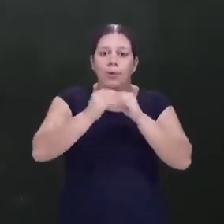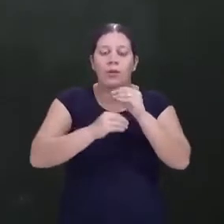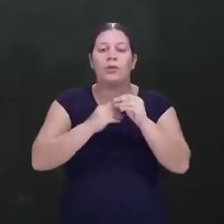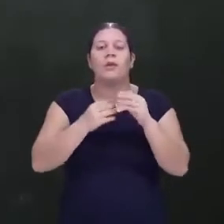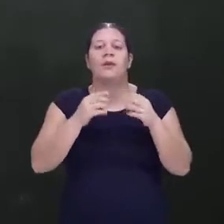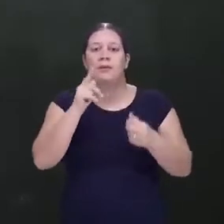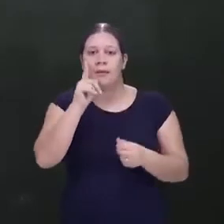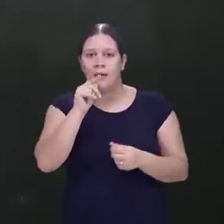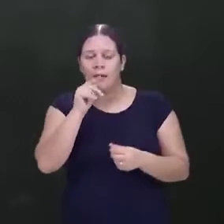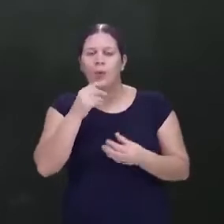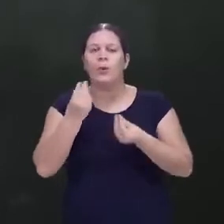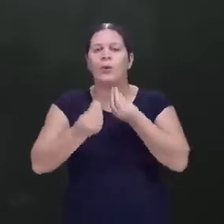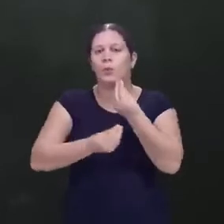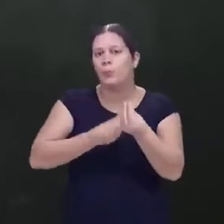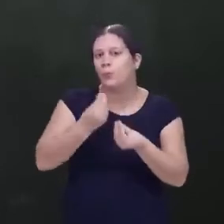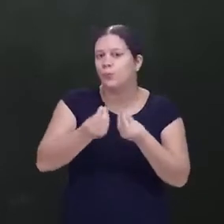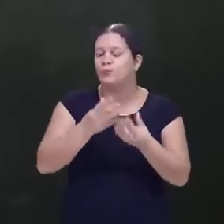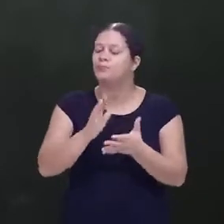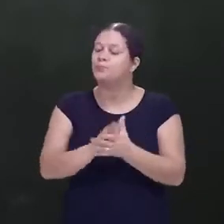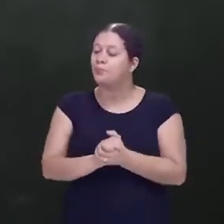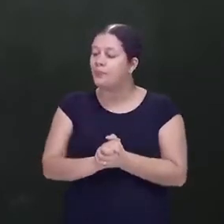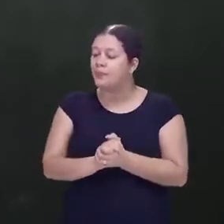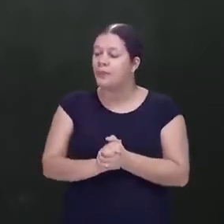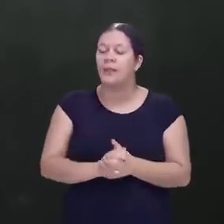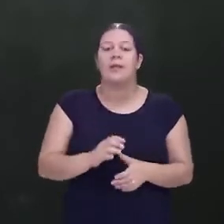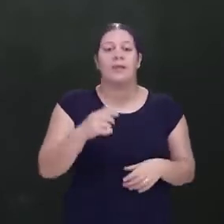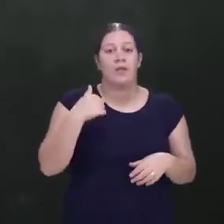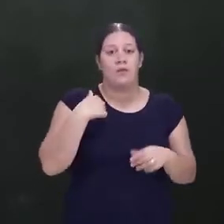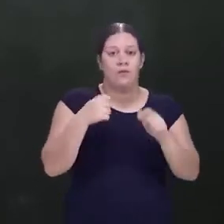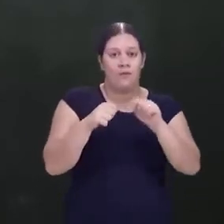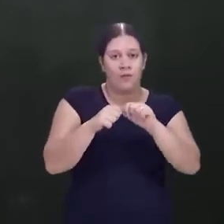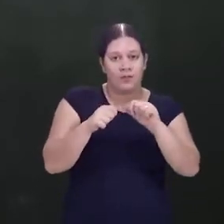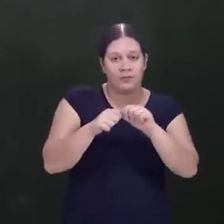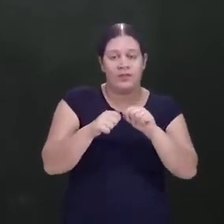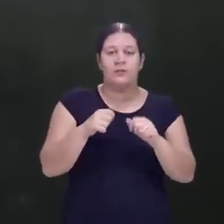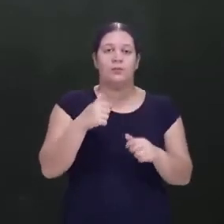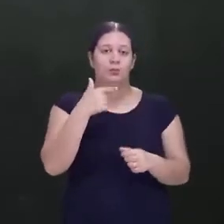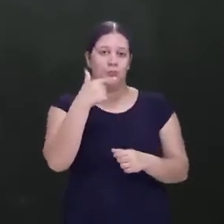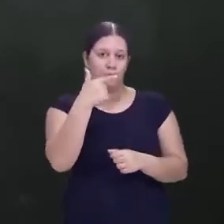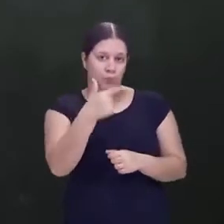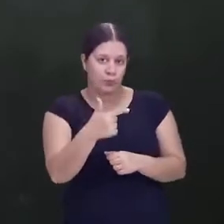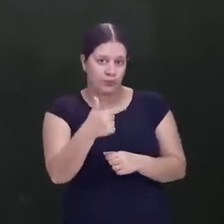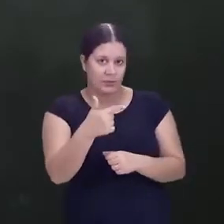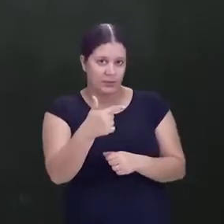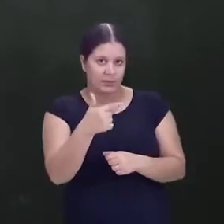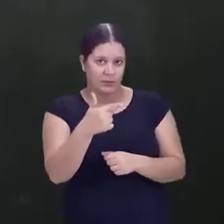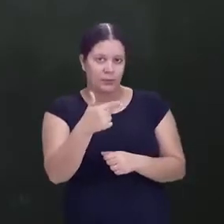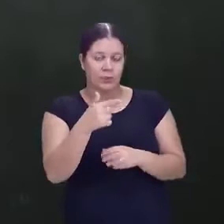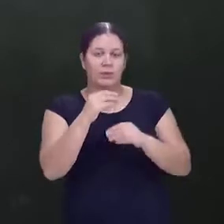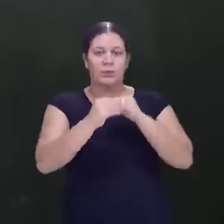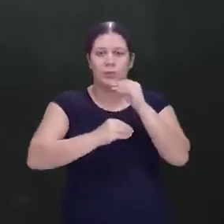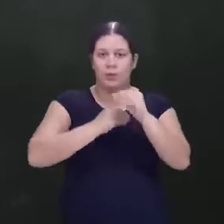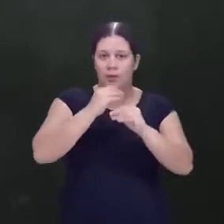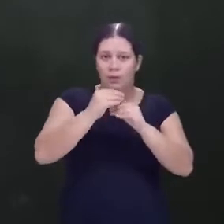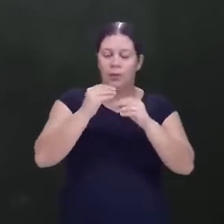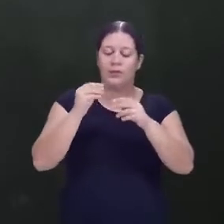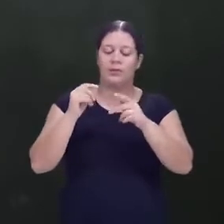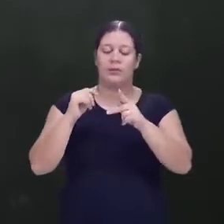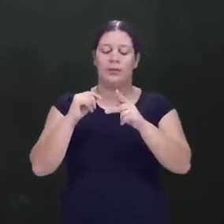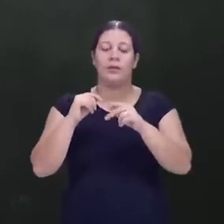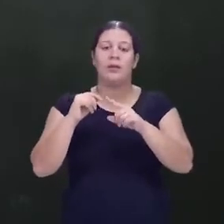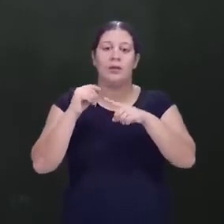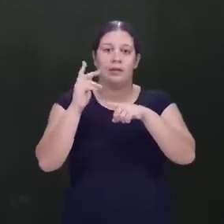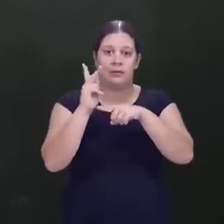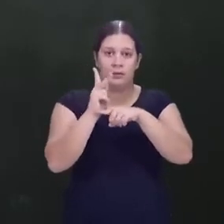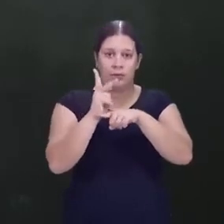criar uma molécula de água? Dá. Como que eu faria isso? Eu pego, então, duas moléculas de hidrogênio,